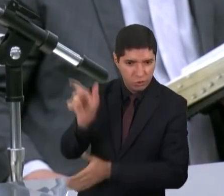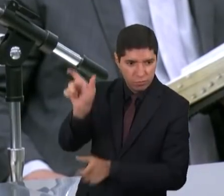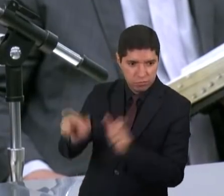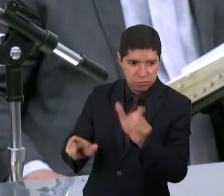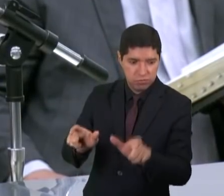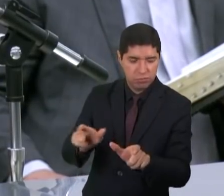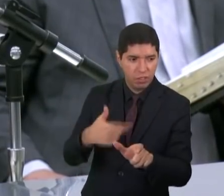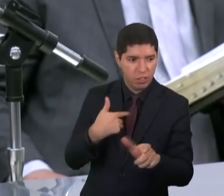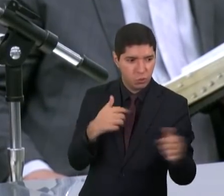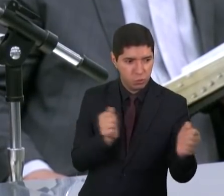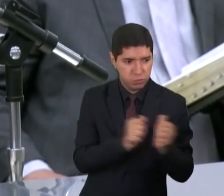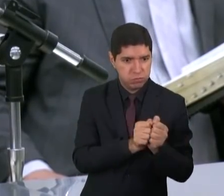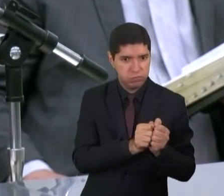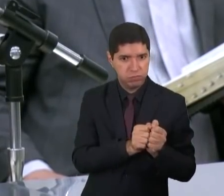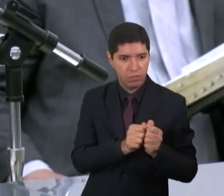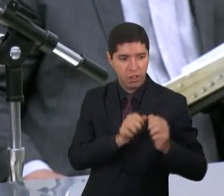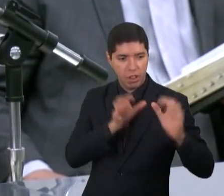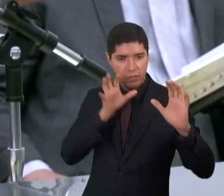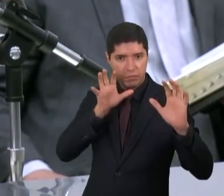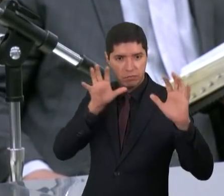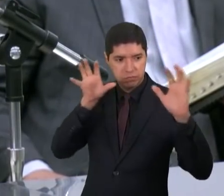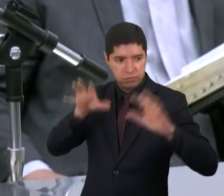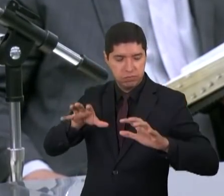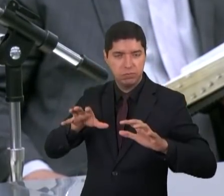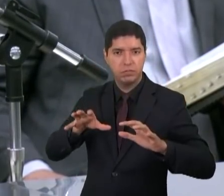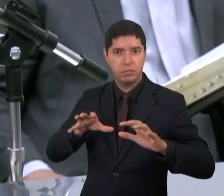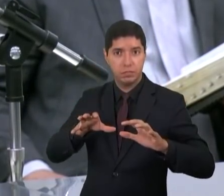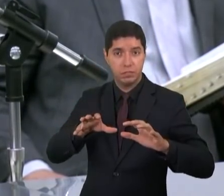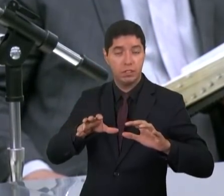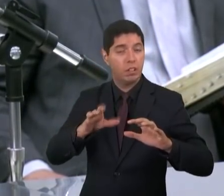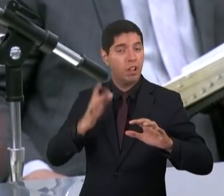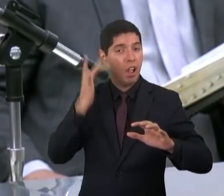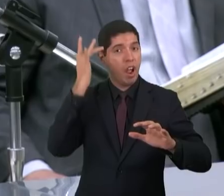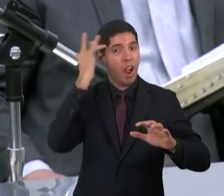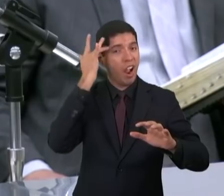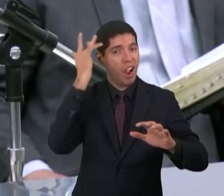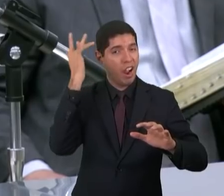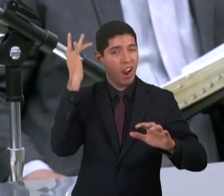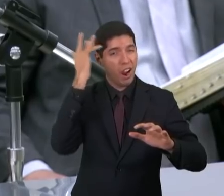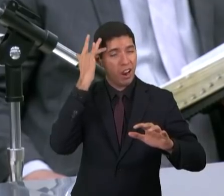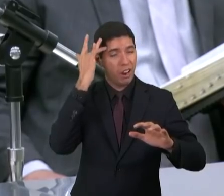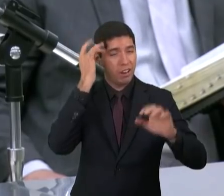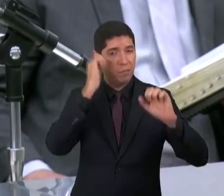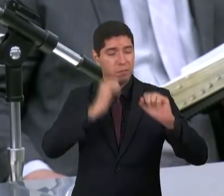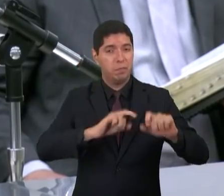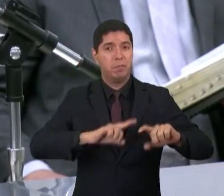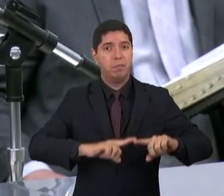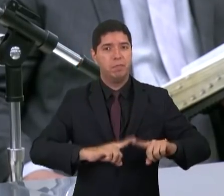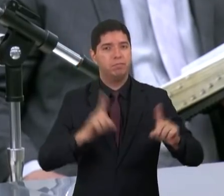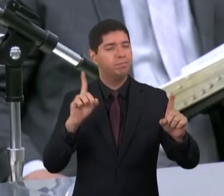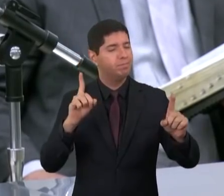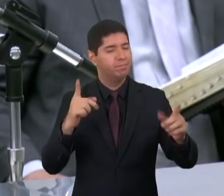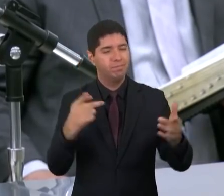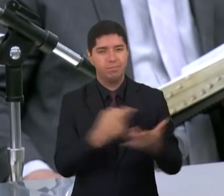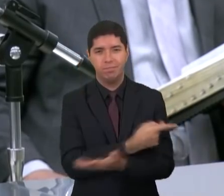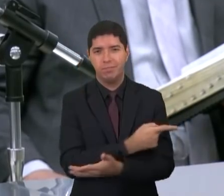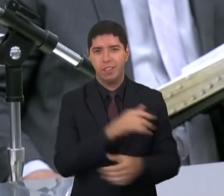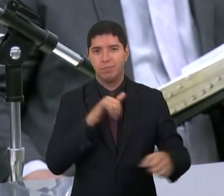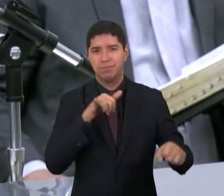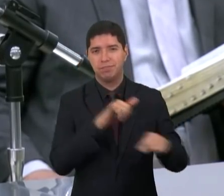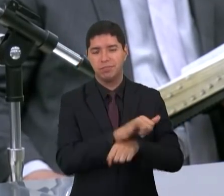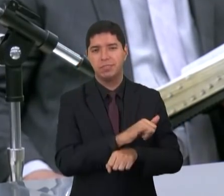ser mais fortes. Pode ser mais forte do que você pensa, mas vocês